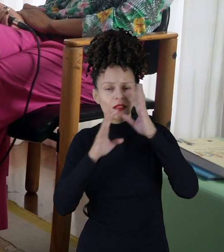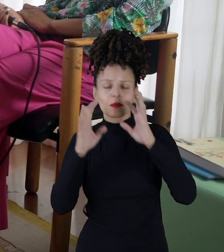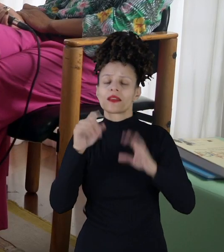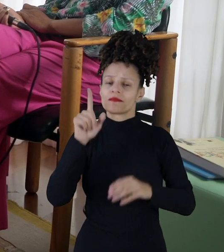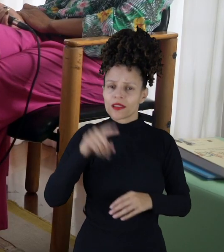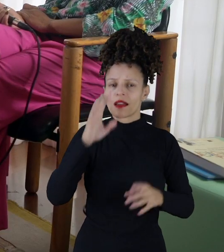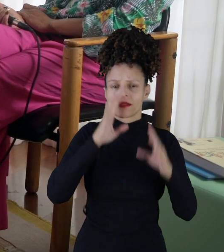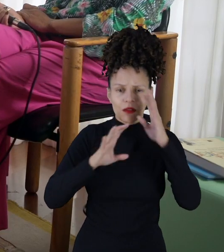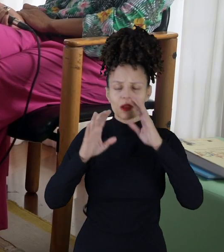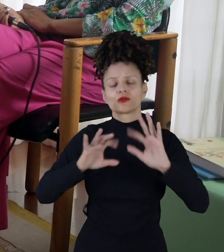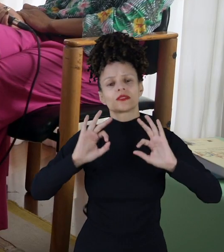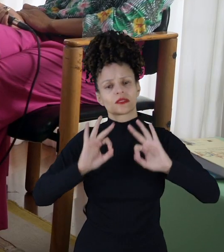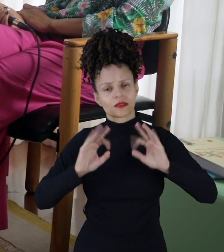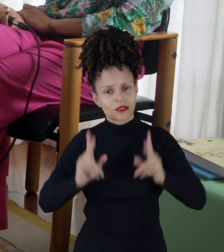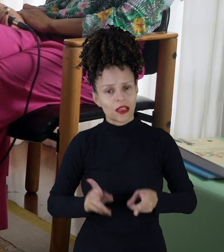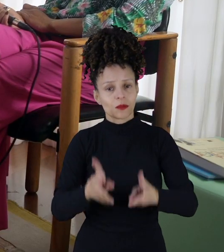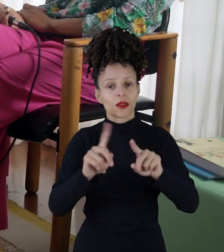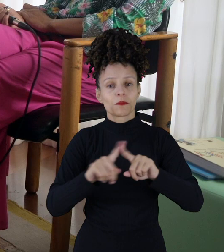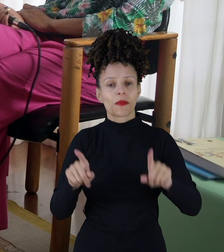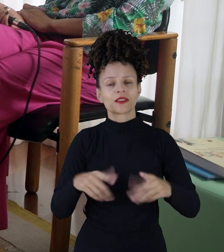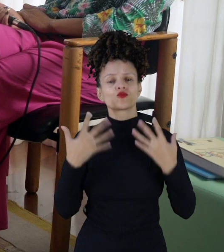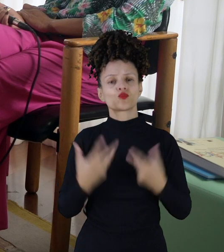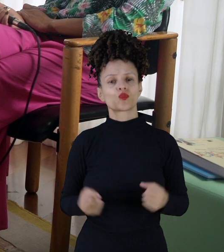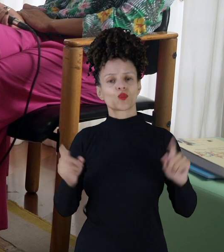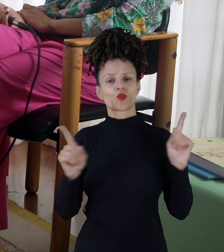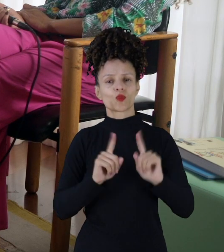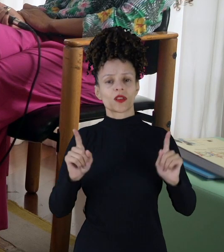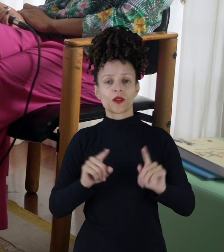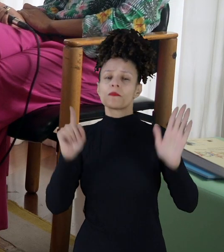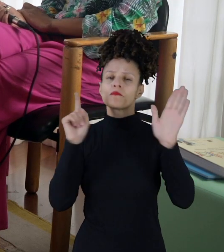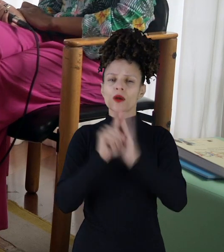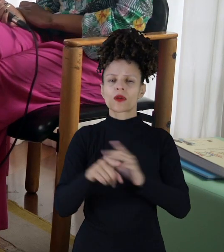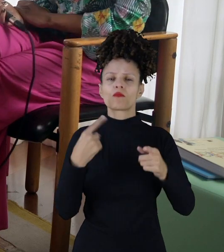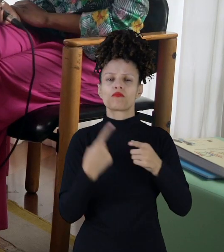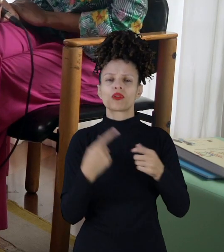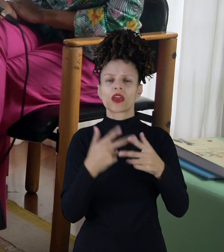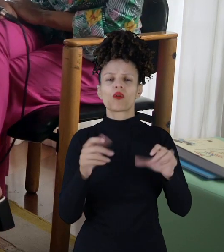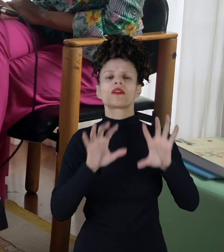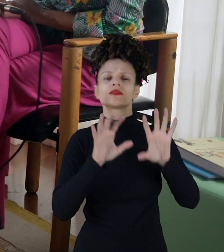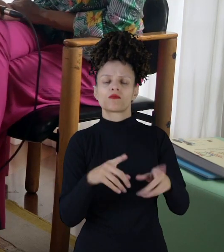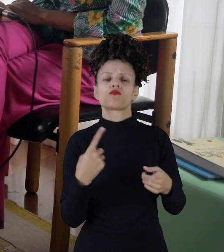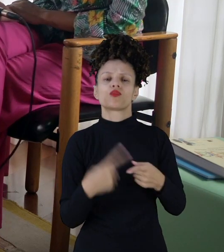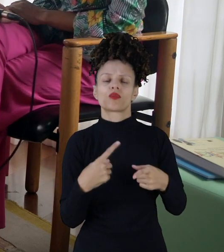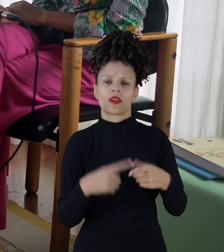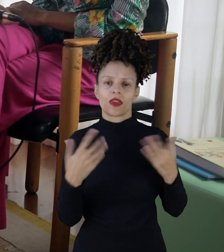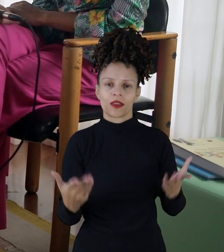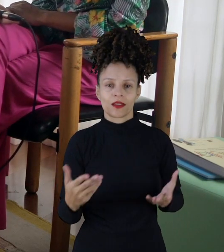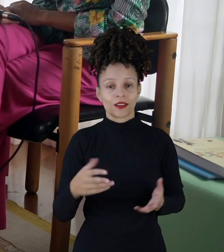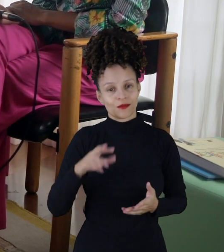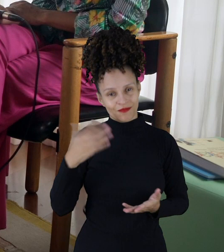do encantamento, o encantamento sempre, mas da inconformidade, de perguntar por que as coisas são